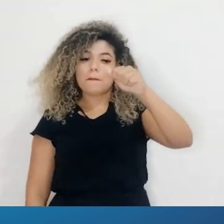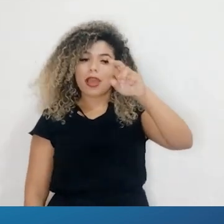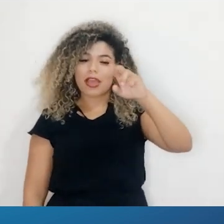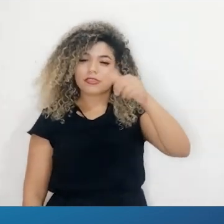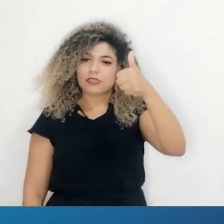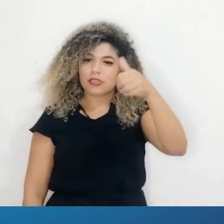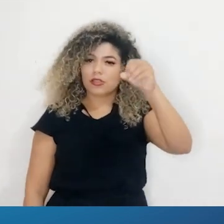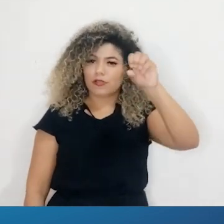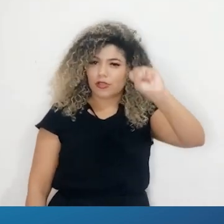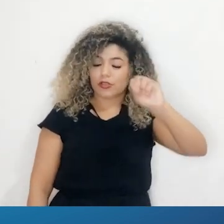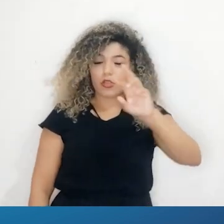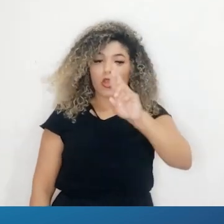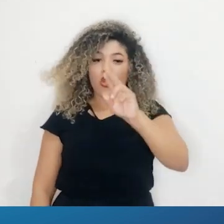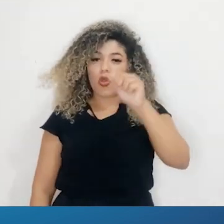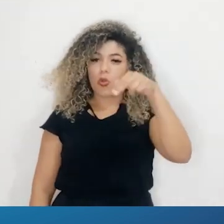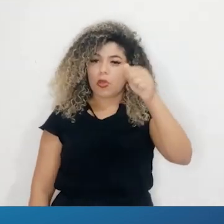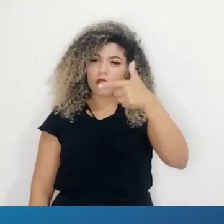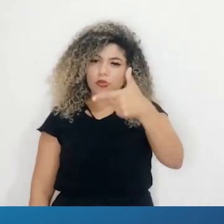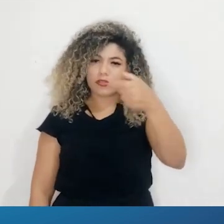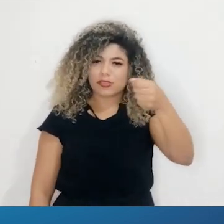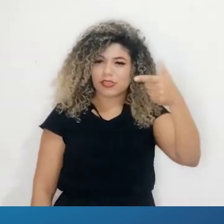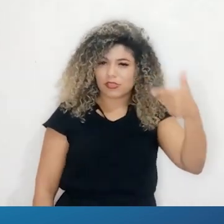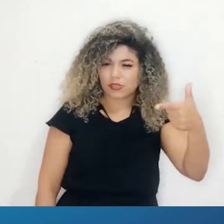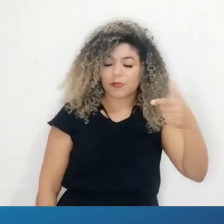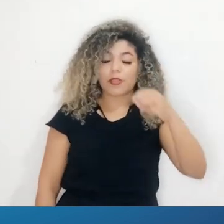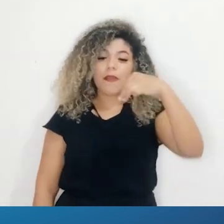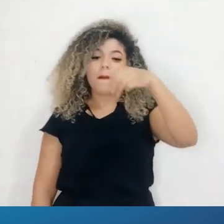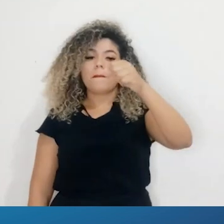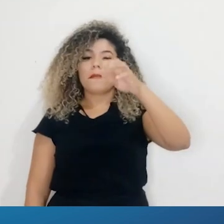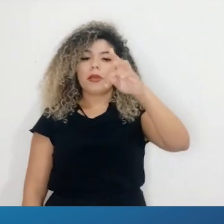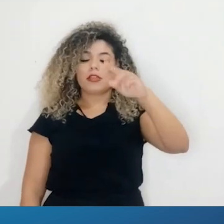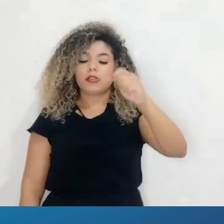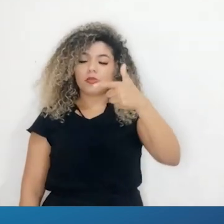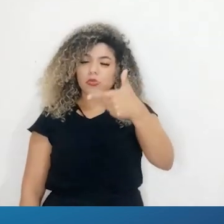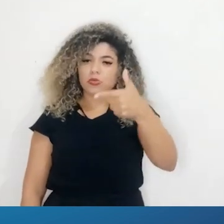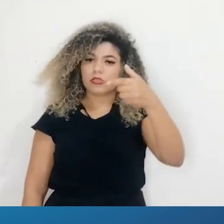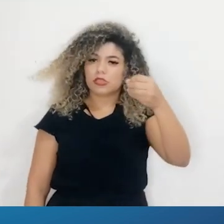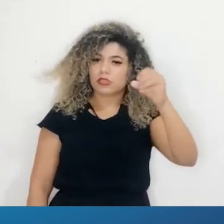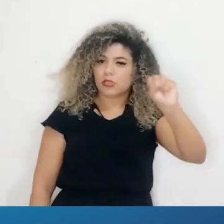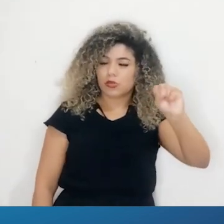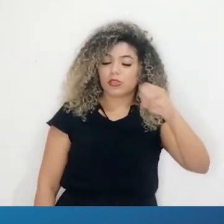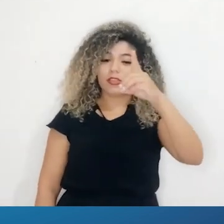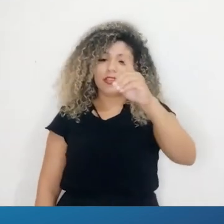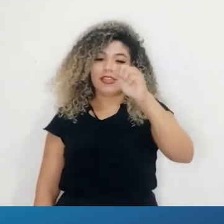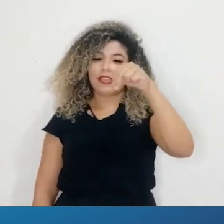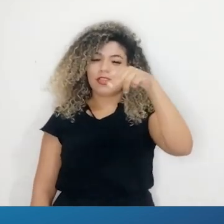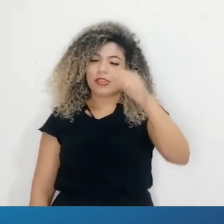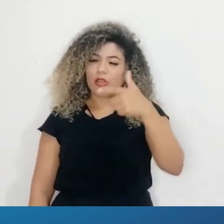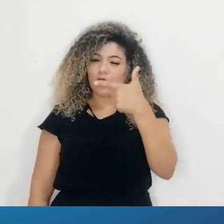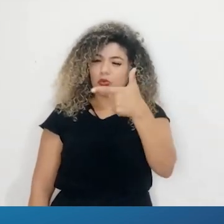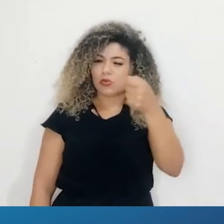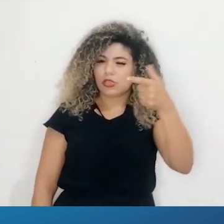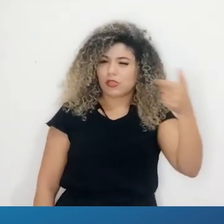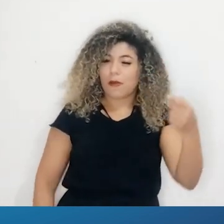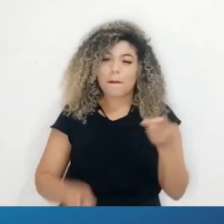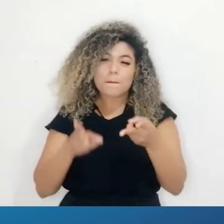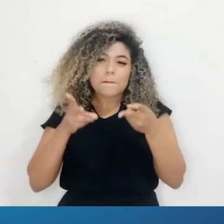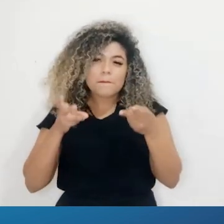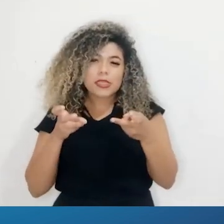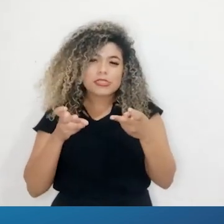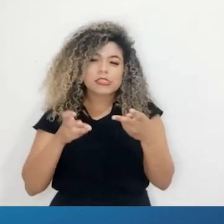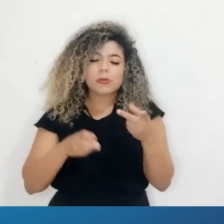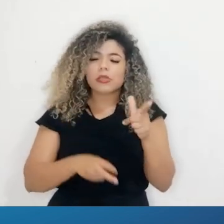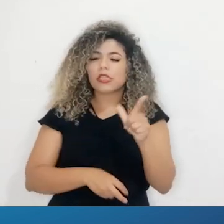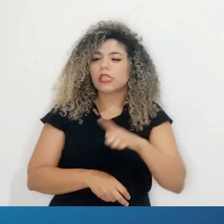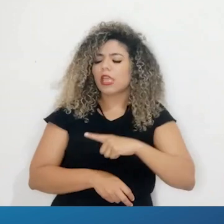Juan com 202 Mateus 208 e Daniel com 202 percebam agora que dois